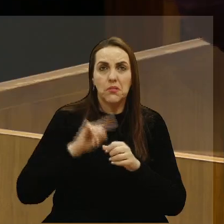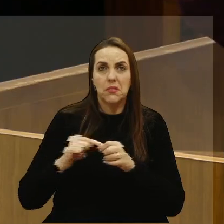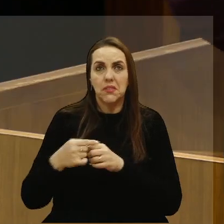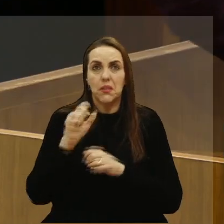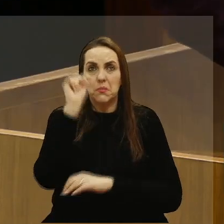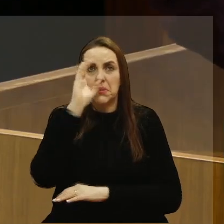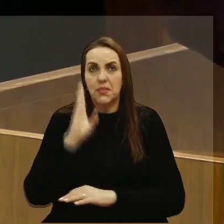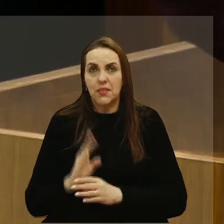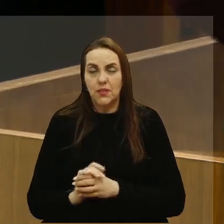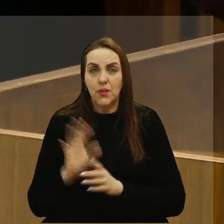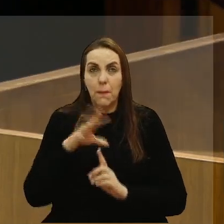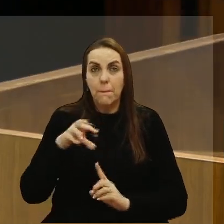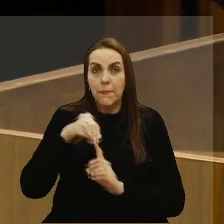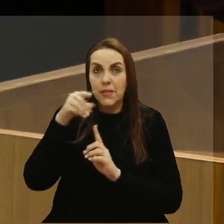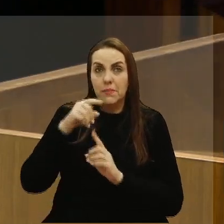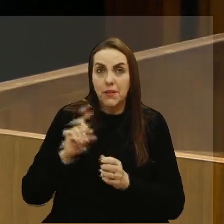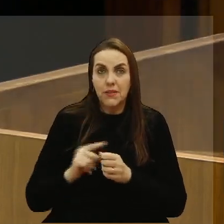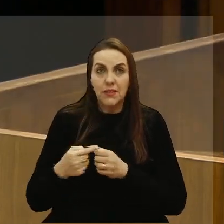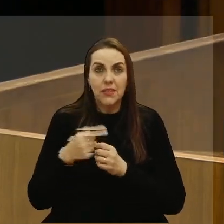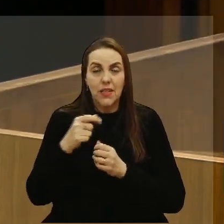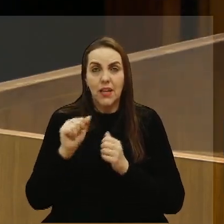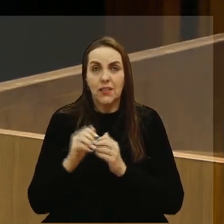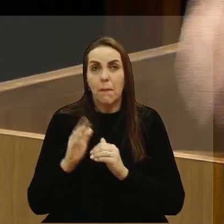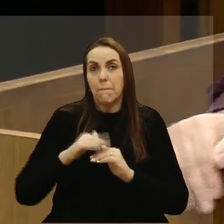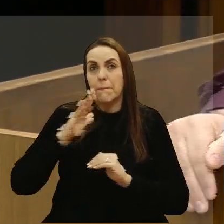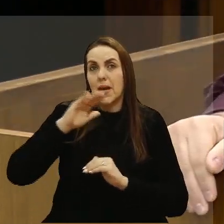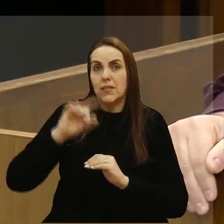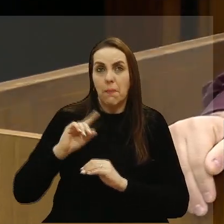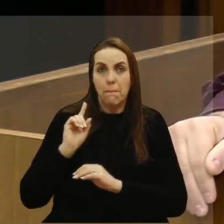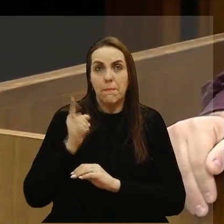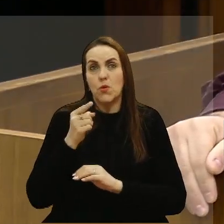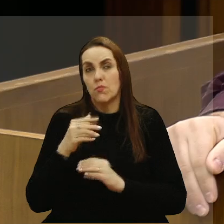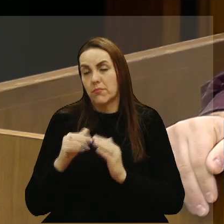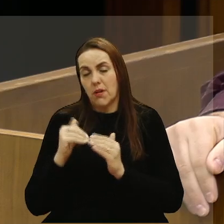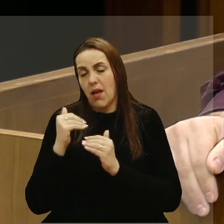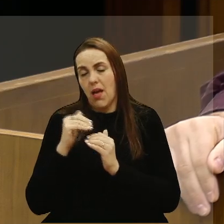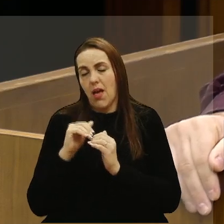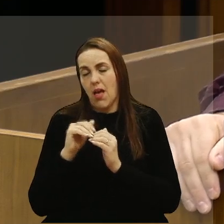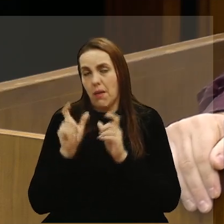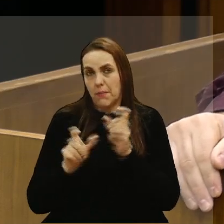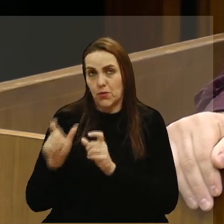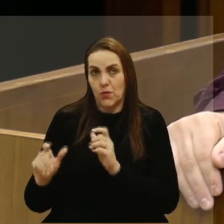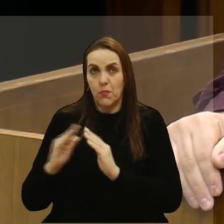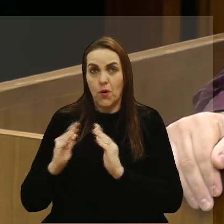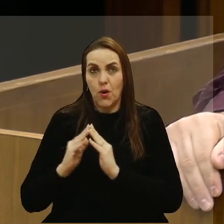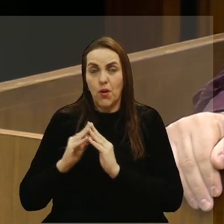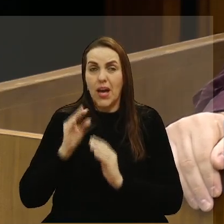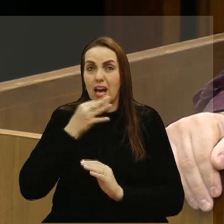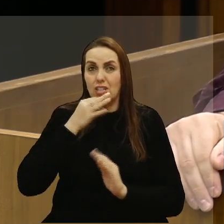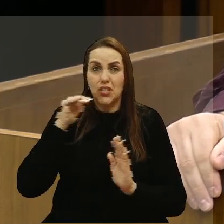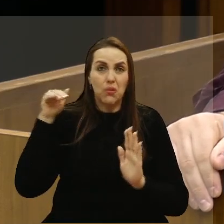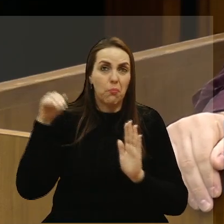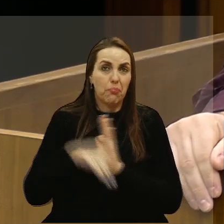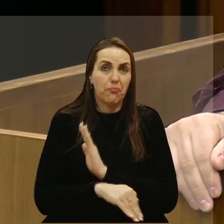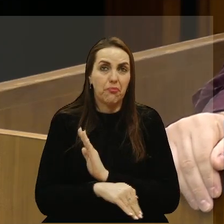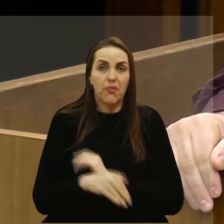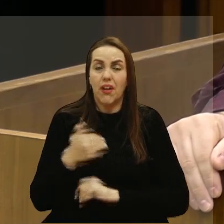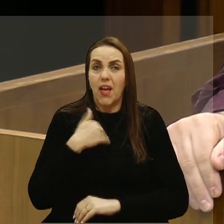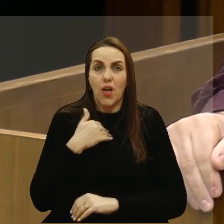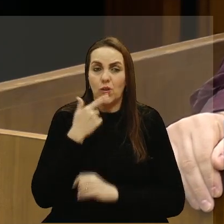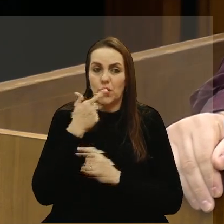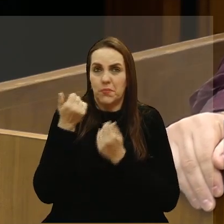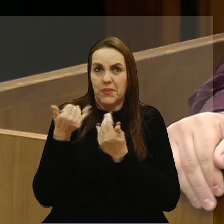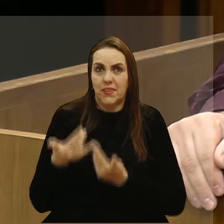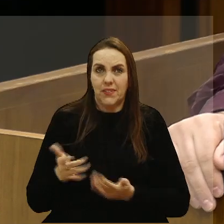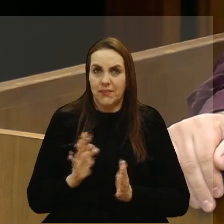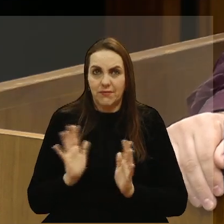pegar as principais cidades acima de X mil habitantes, Caxias do Sul está lá ladeira abaixo. Então, não sou eu que estou falando.